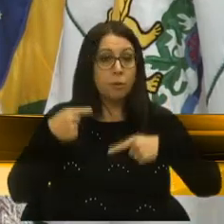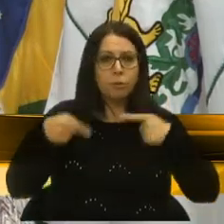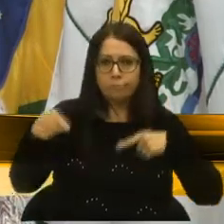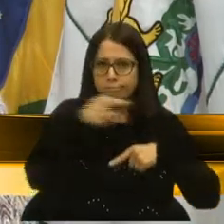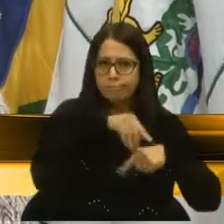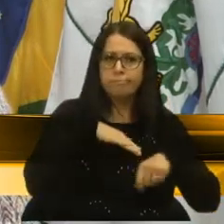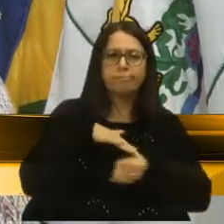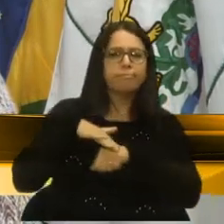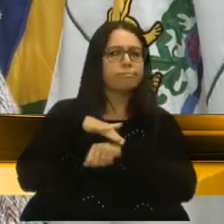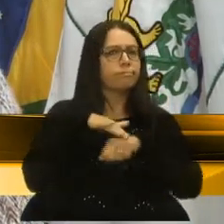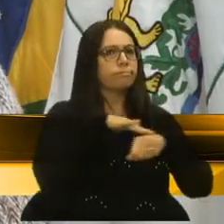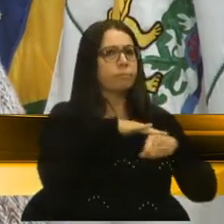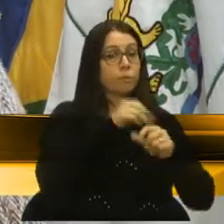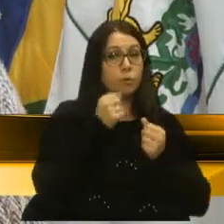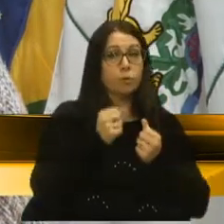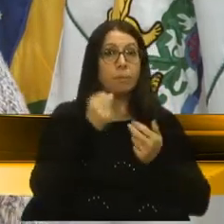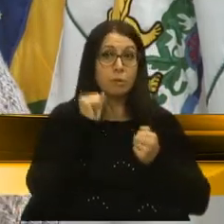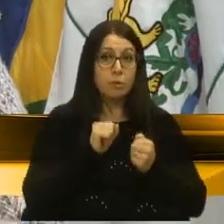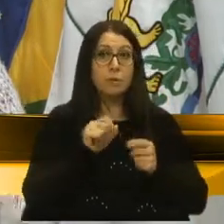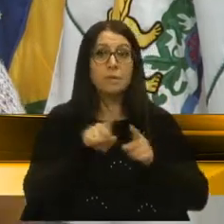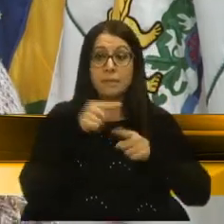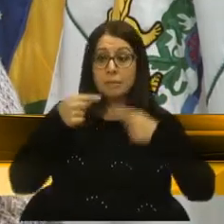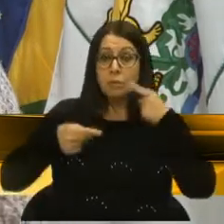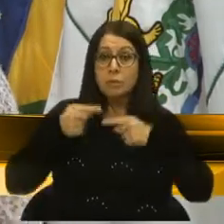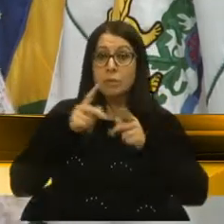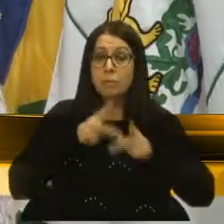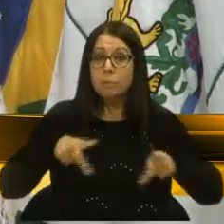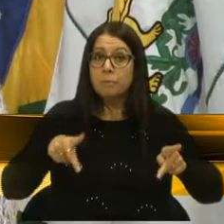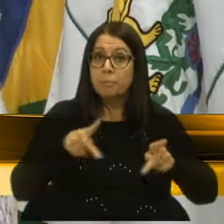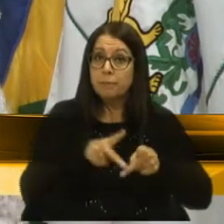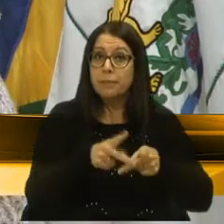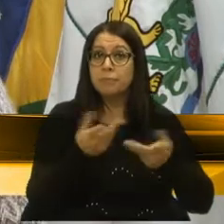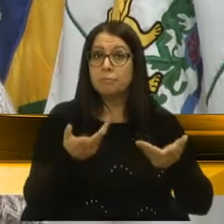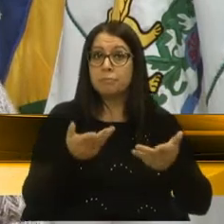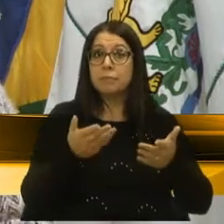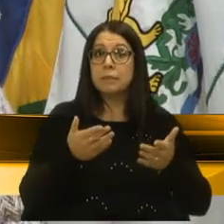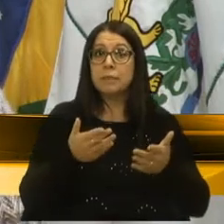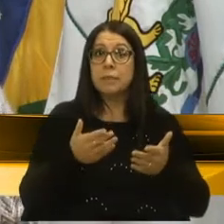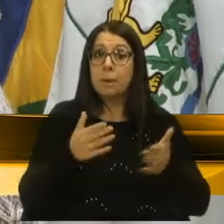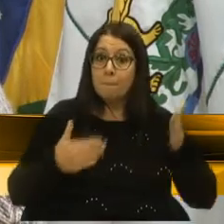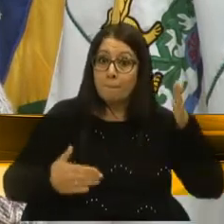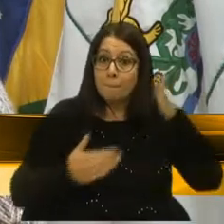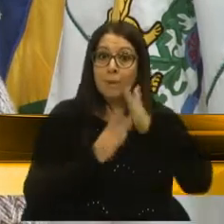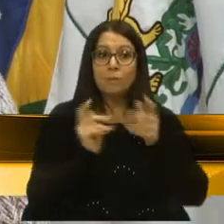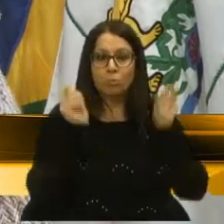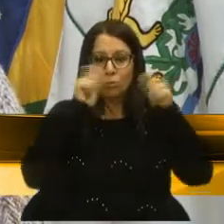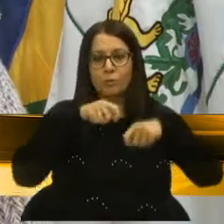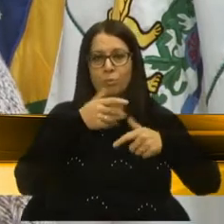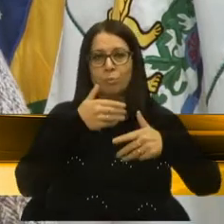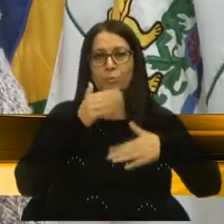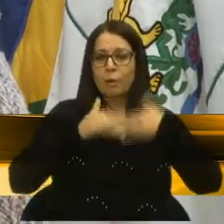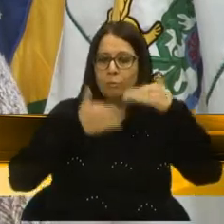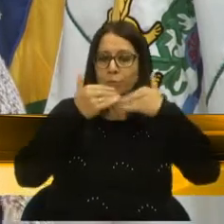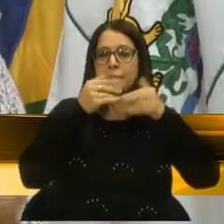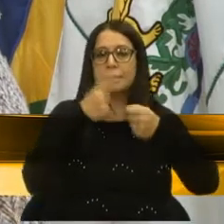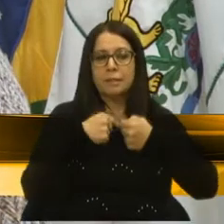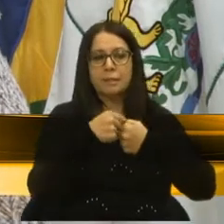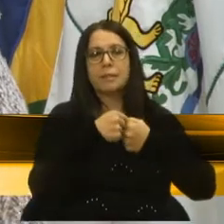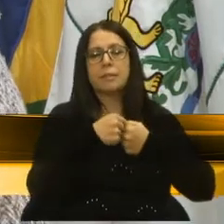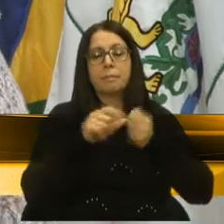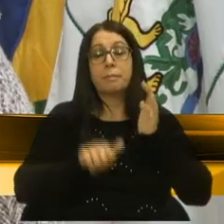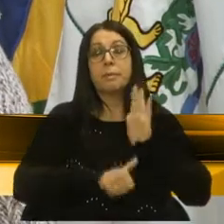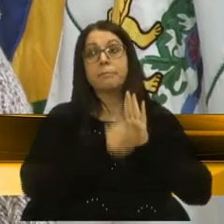gente pudesse debater com a população o máximo possível para a construção da mobilidade da nossa cidade, para a